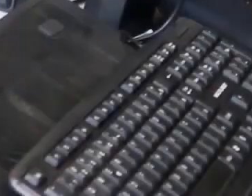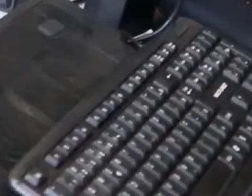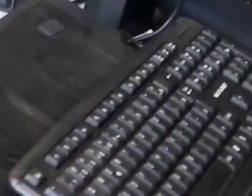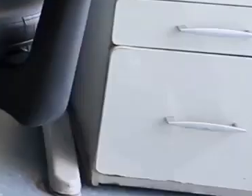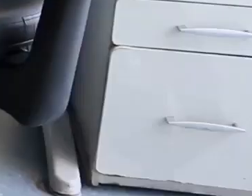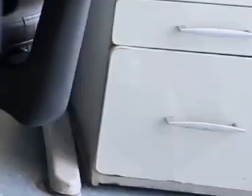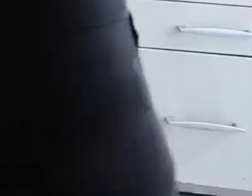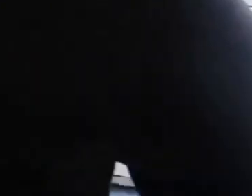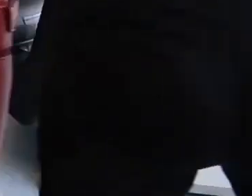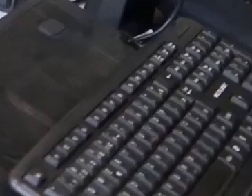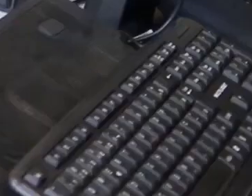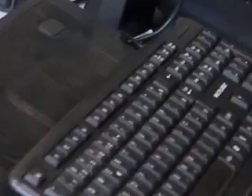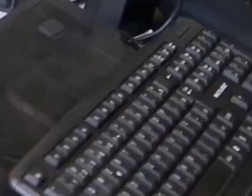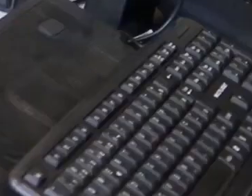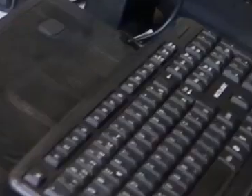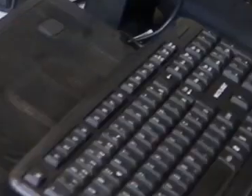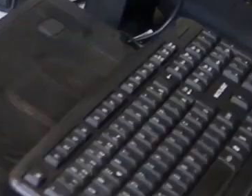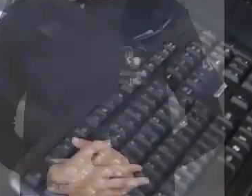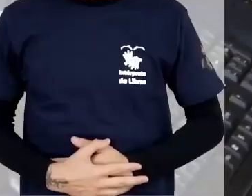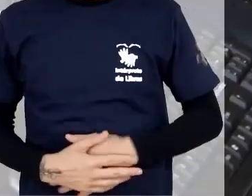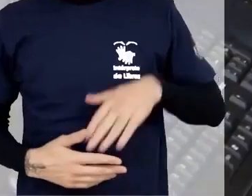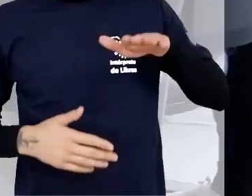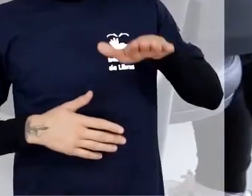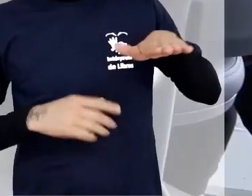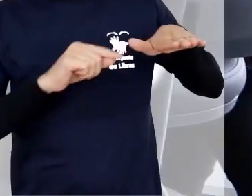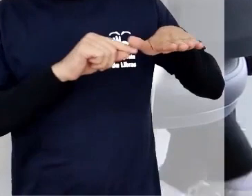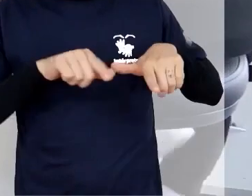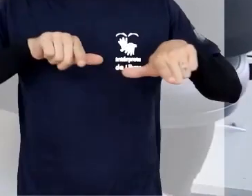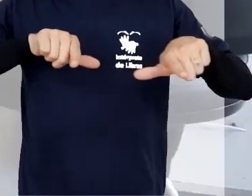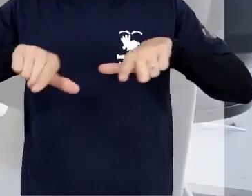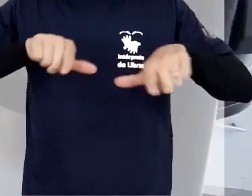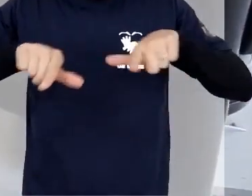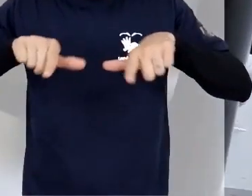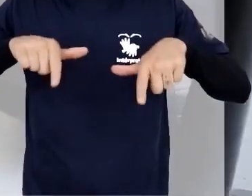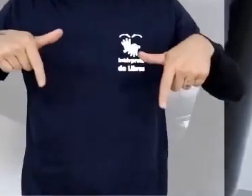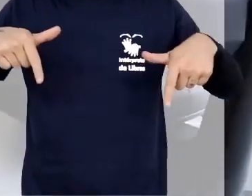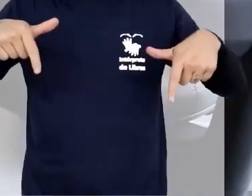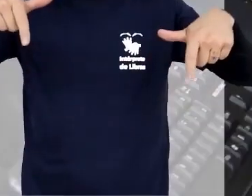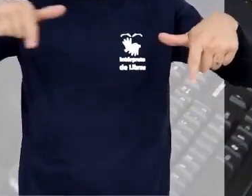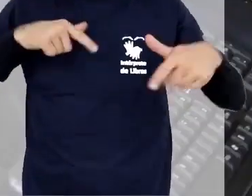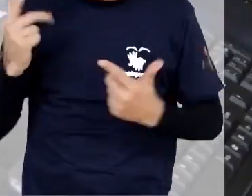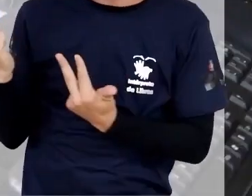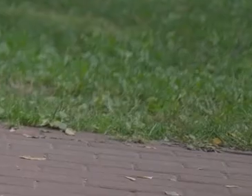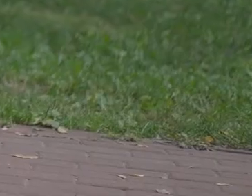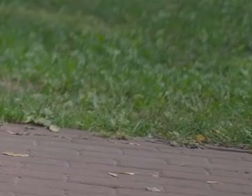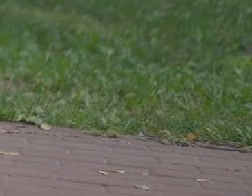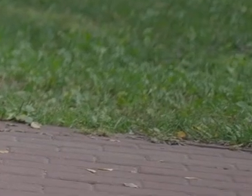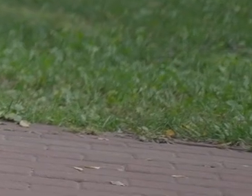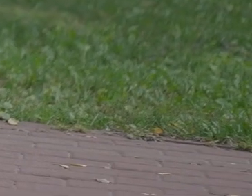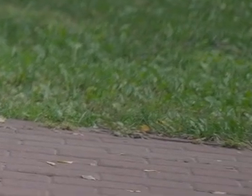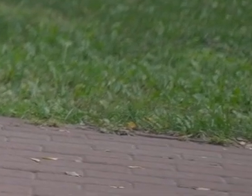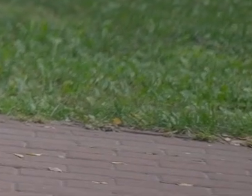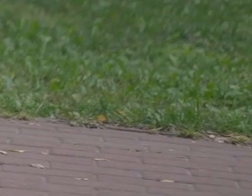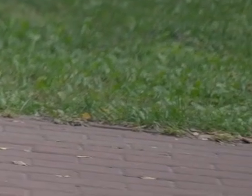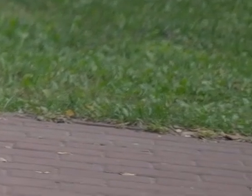multidisciplinar. No Brasil, o nanismo foi reconhecido como uma deficiência em 2004. Com a